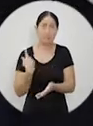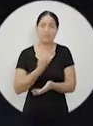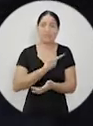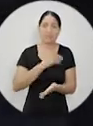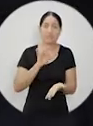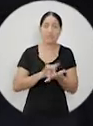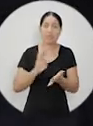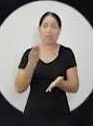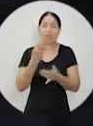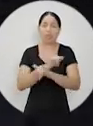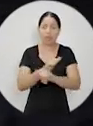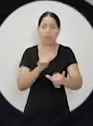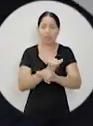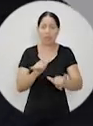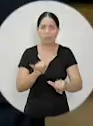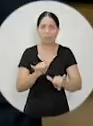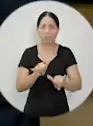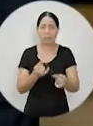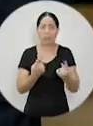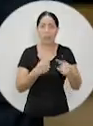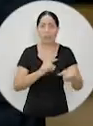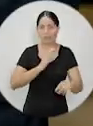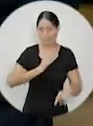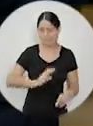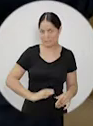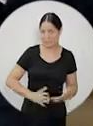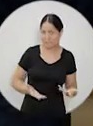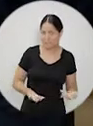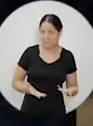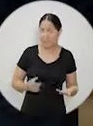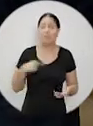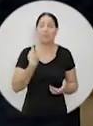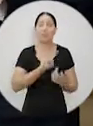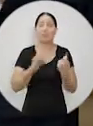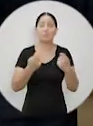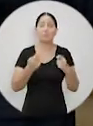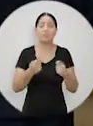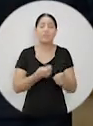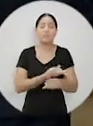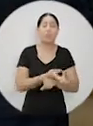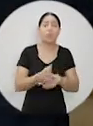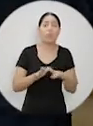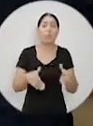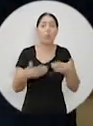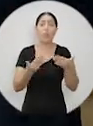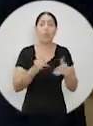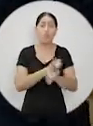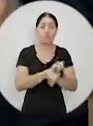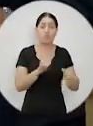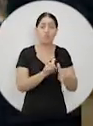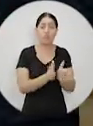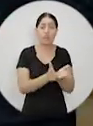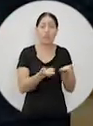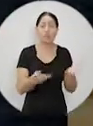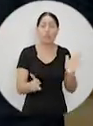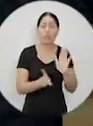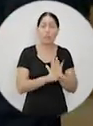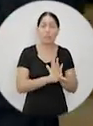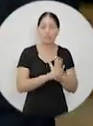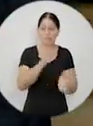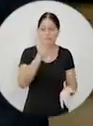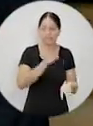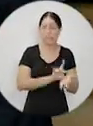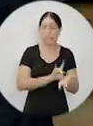um desserviço à cidadania. Esse é o momento de procurarmos o jornalismo verdadeiro por quem produz